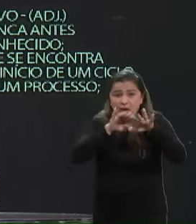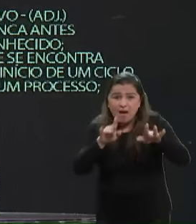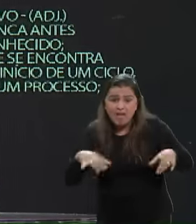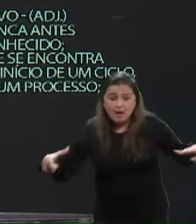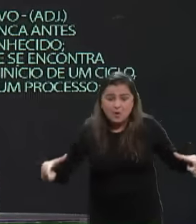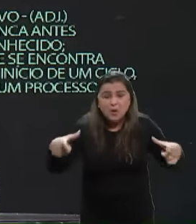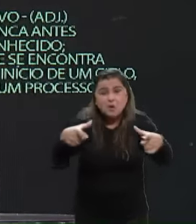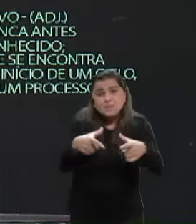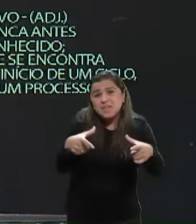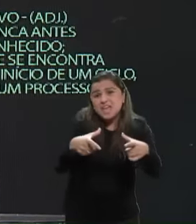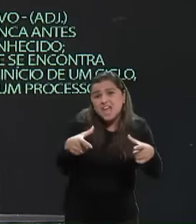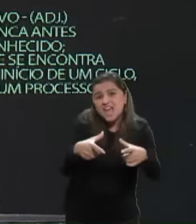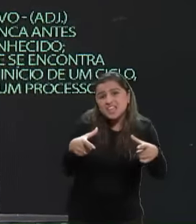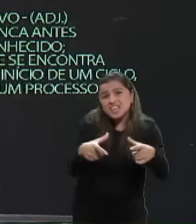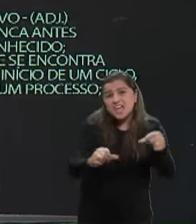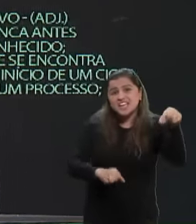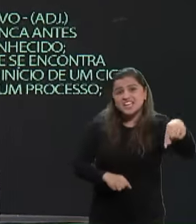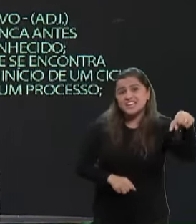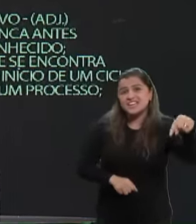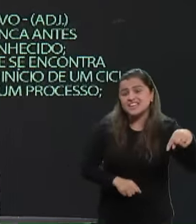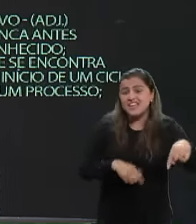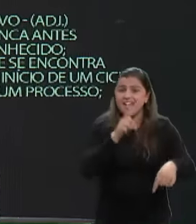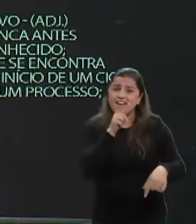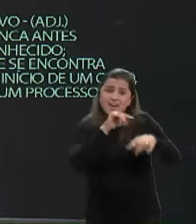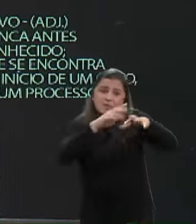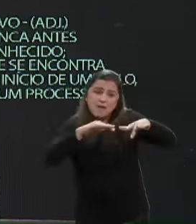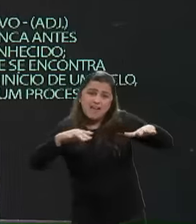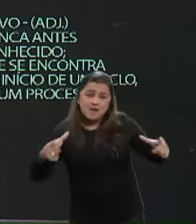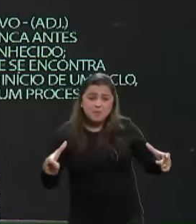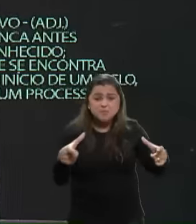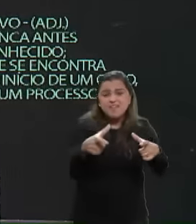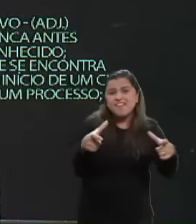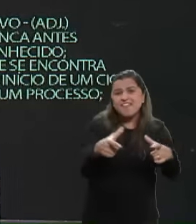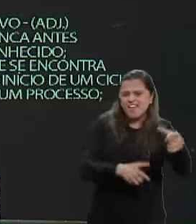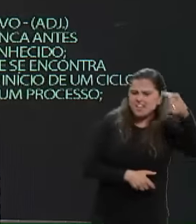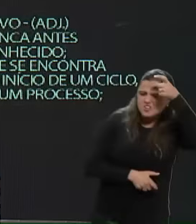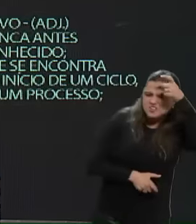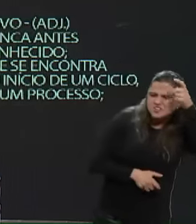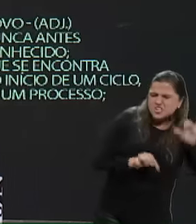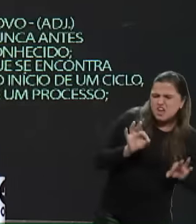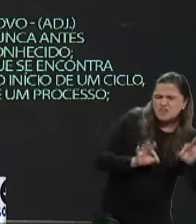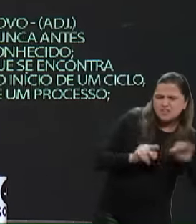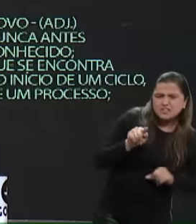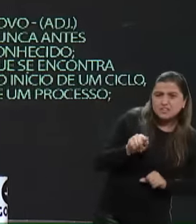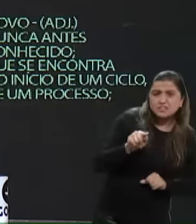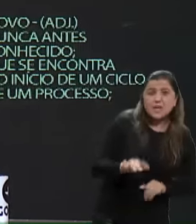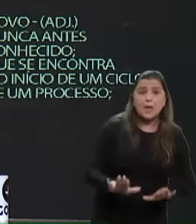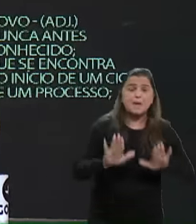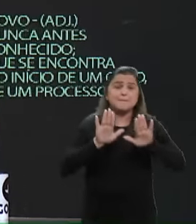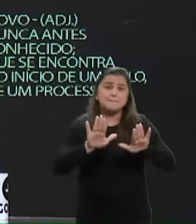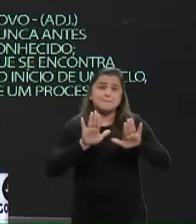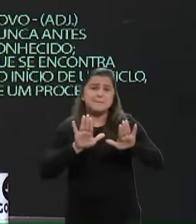Para Satanás era uma lagoa pequena. Só que Deus